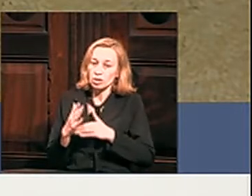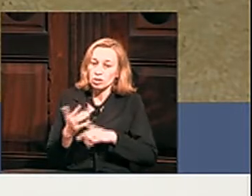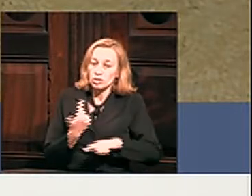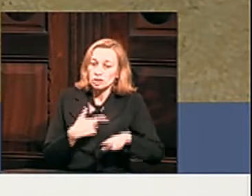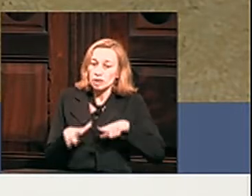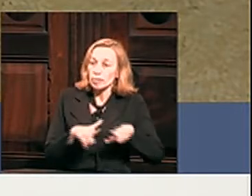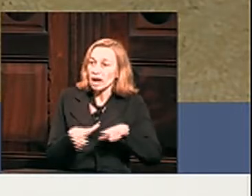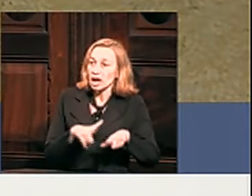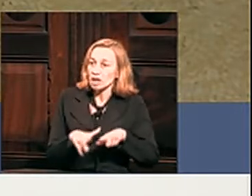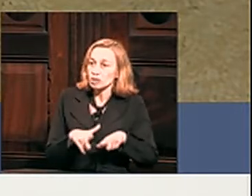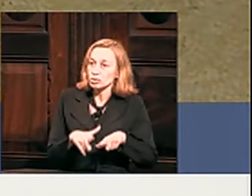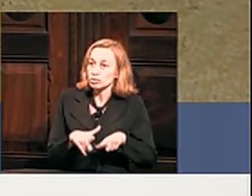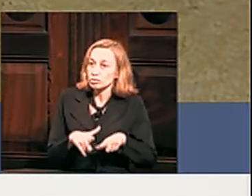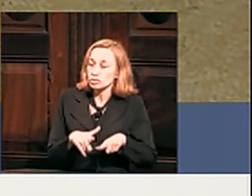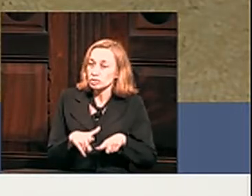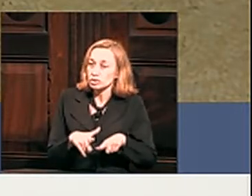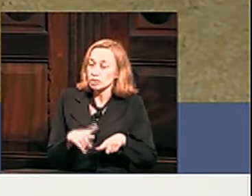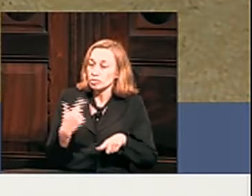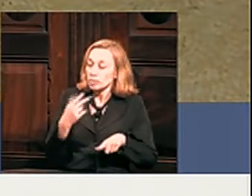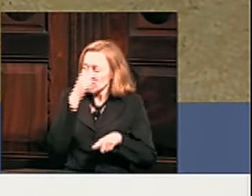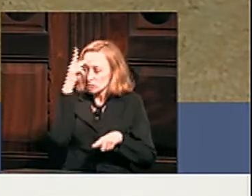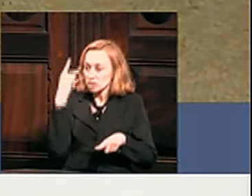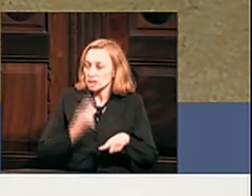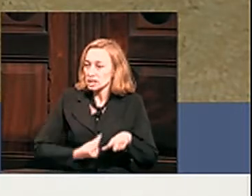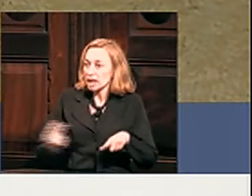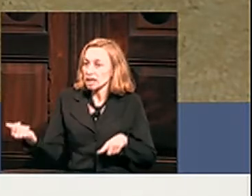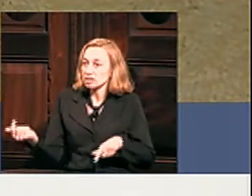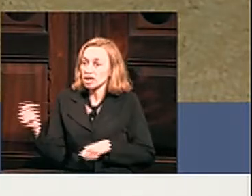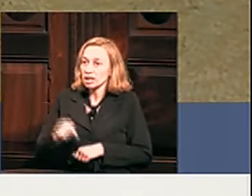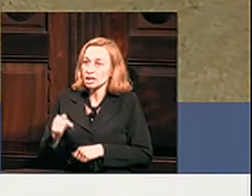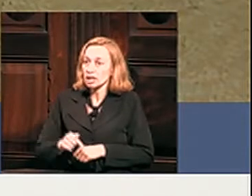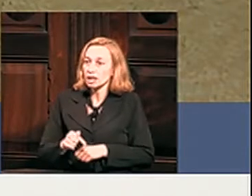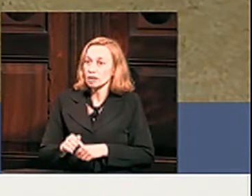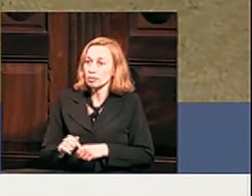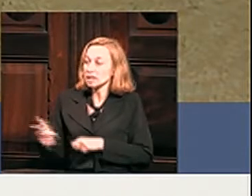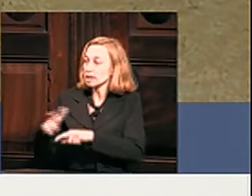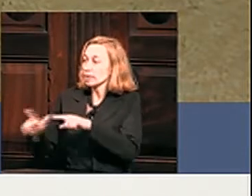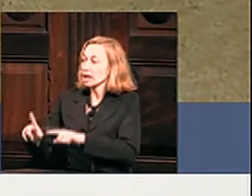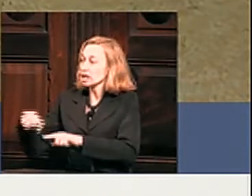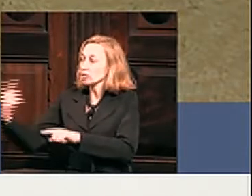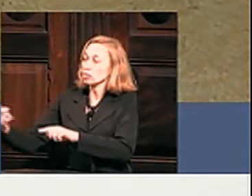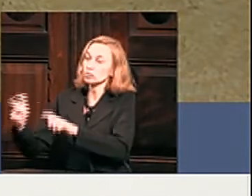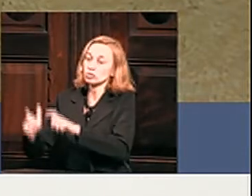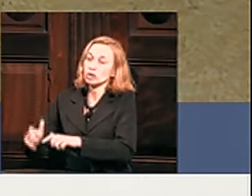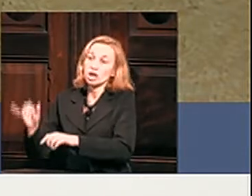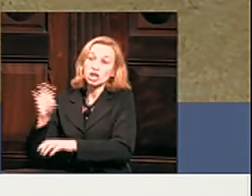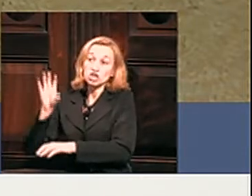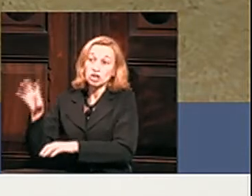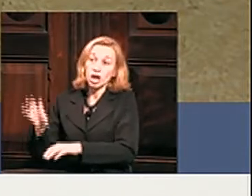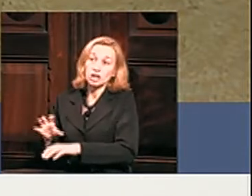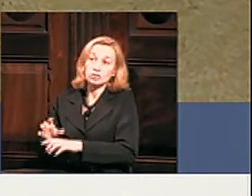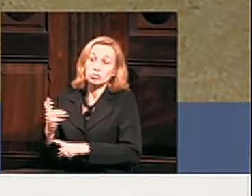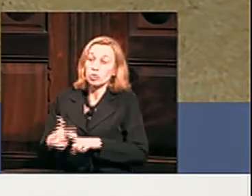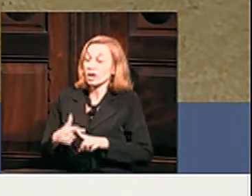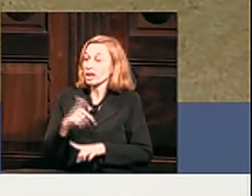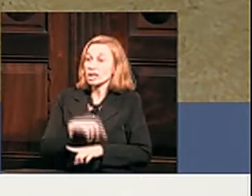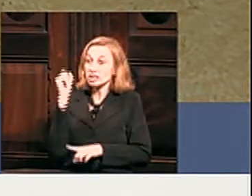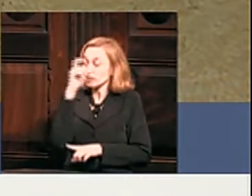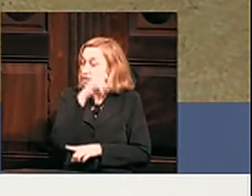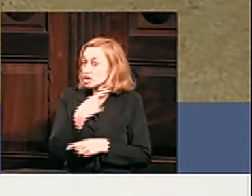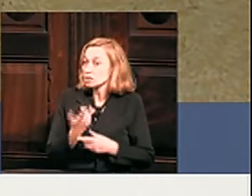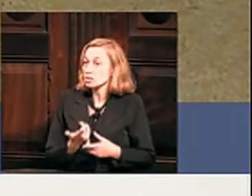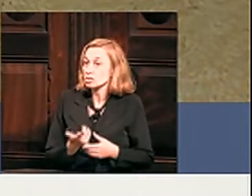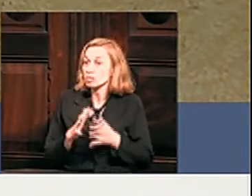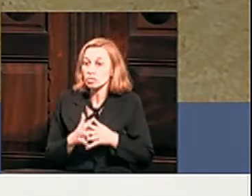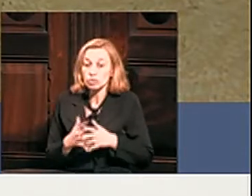em níveis absolutamente superiores ao que acontece no resto do Brasil. 80% das vagas formais que